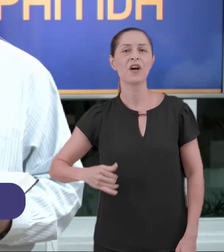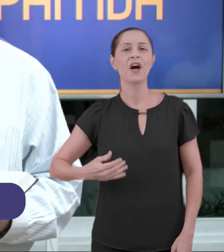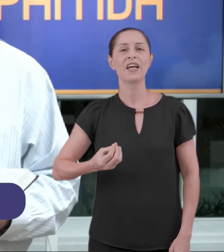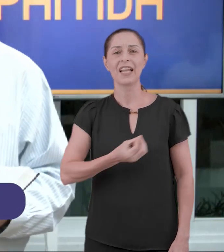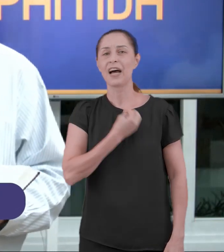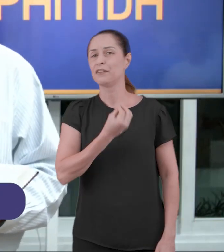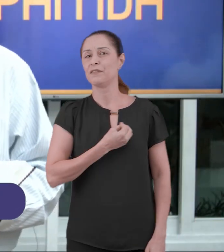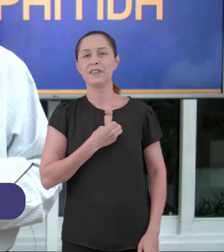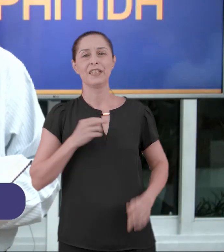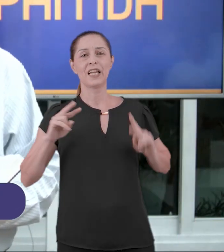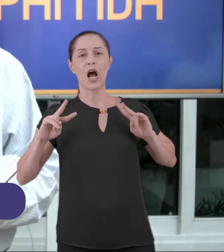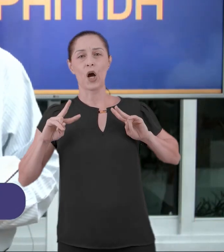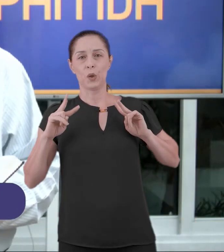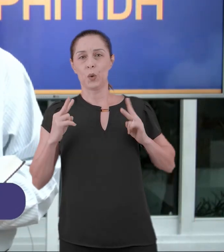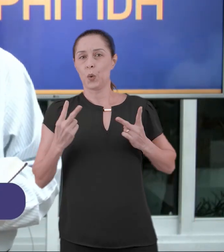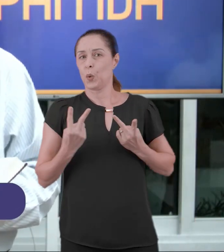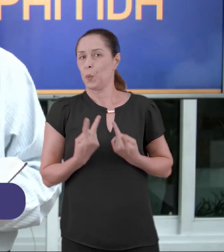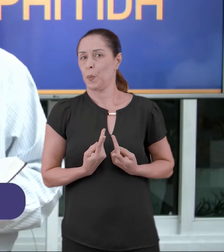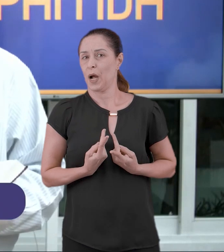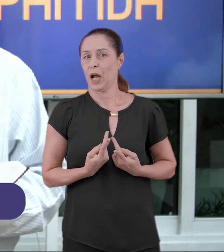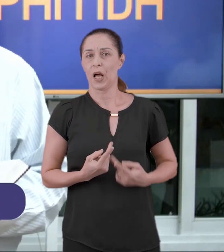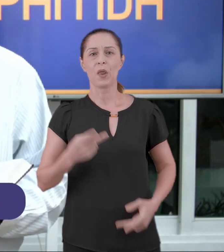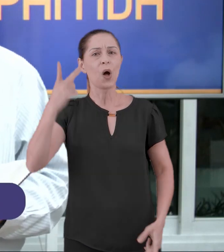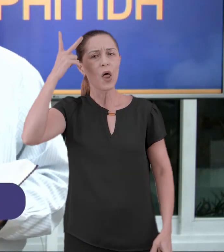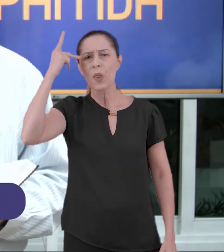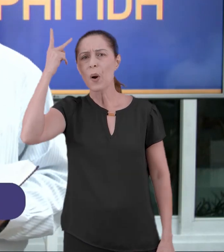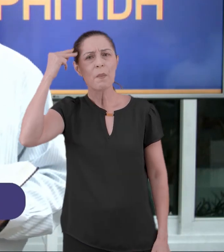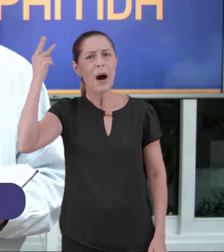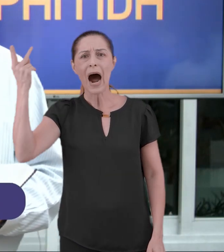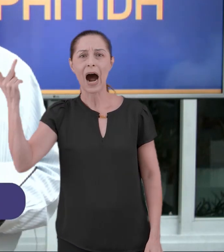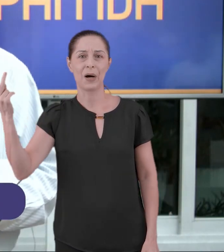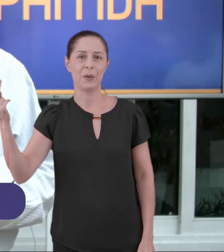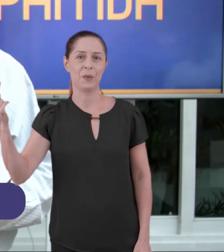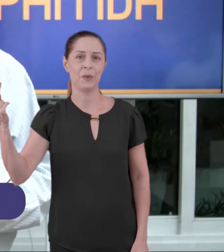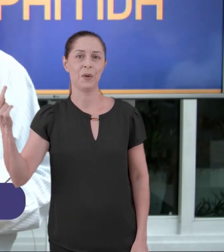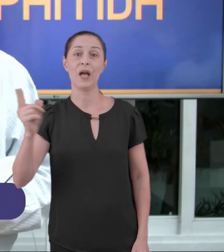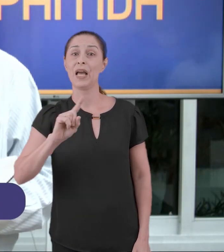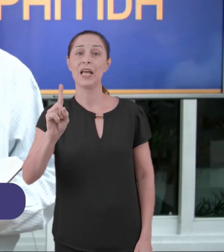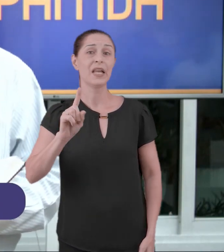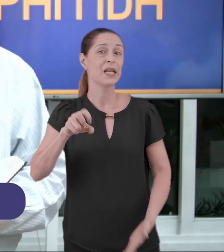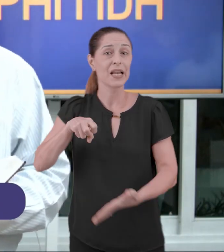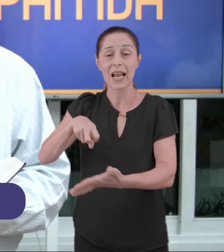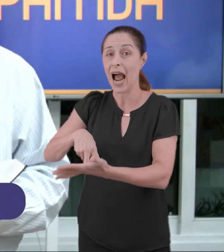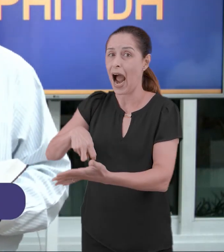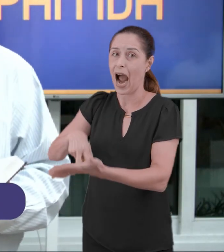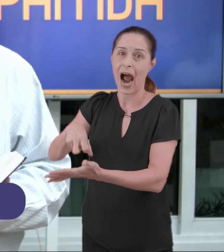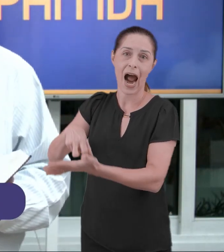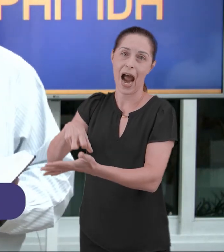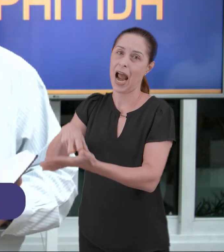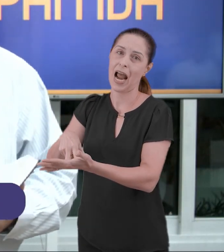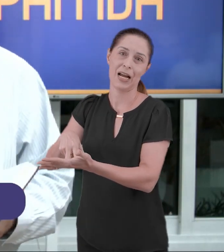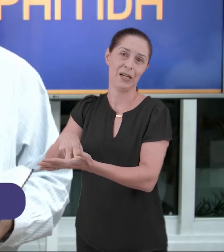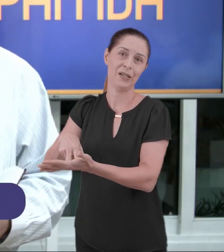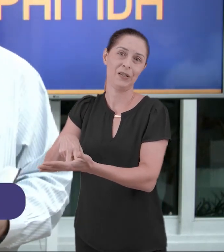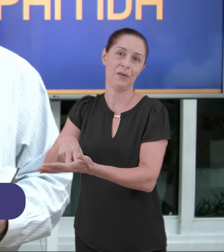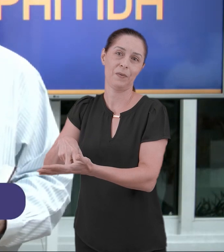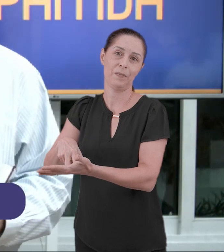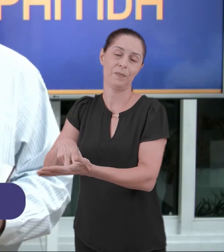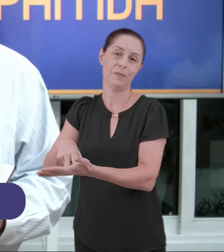uma causa de castigo, como às vezes a gente está querendo colocar. Por que as pessoas